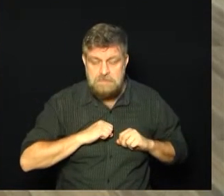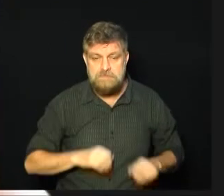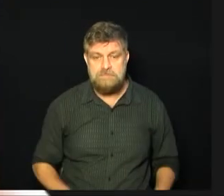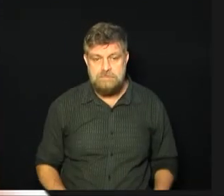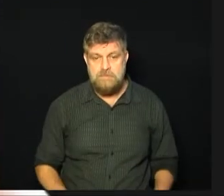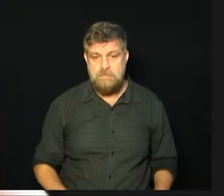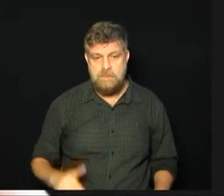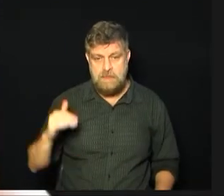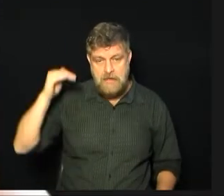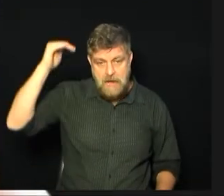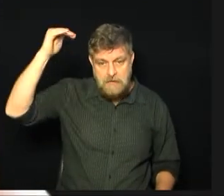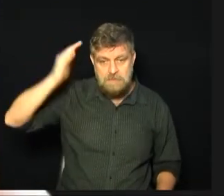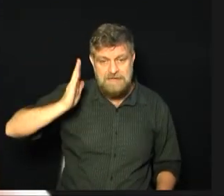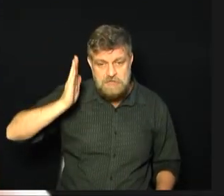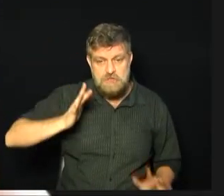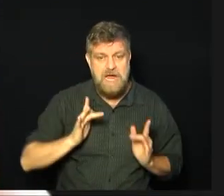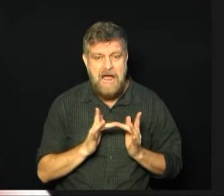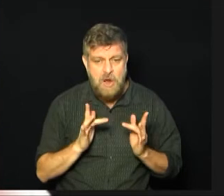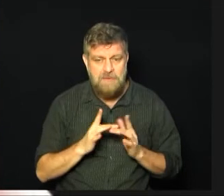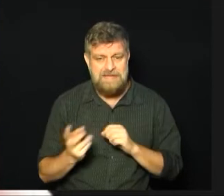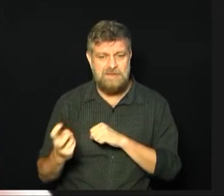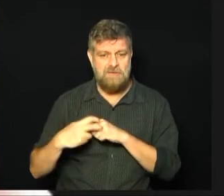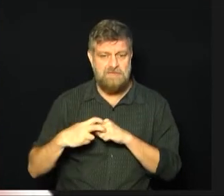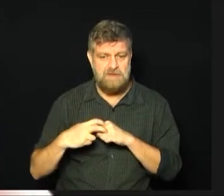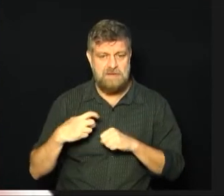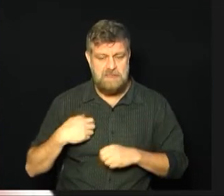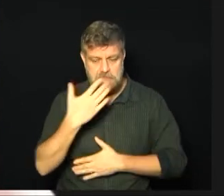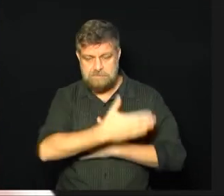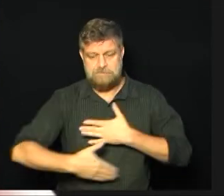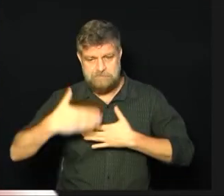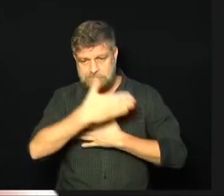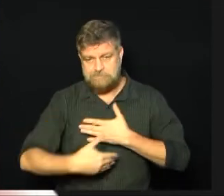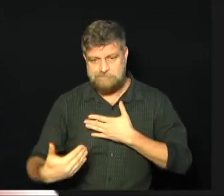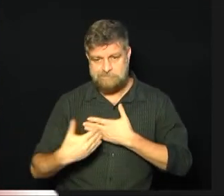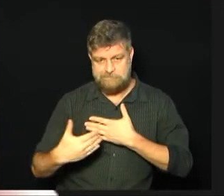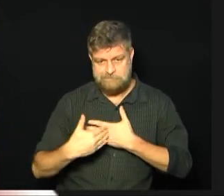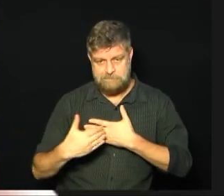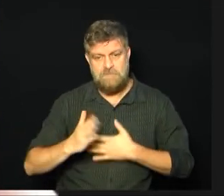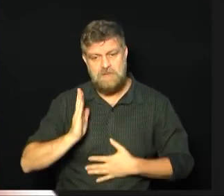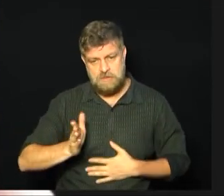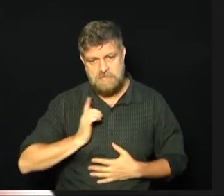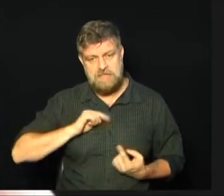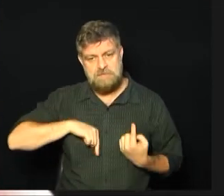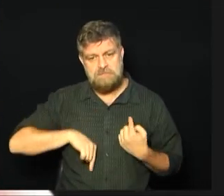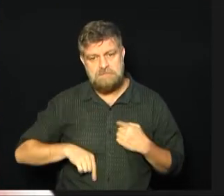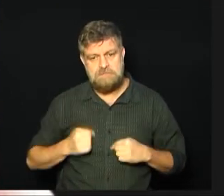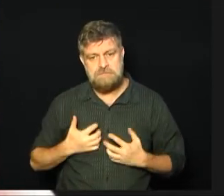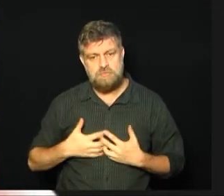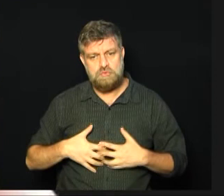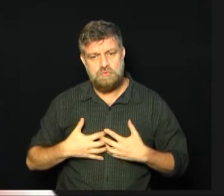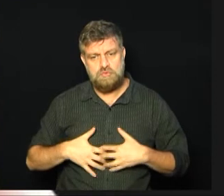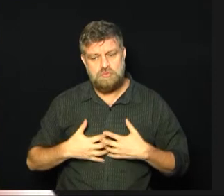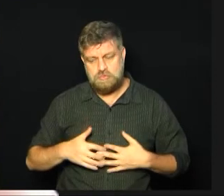Geralmente, os adultos já entraram em contato com o vírus e criaram uma proteção imunológica, uma imunidade contra esse